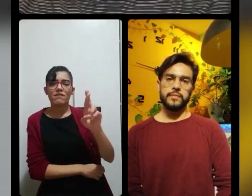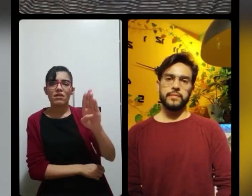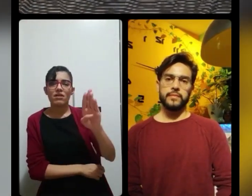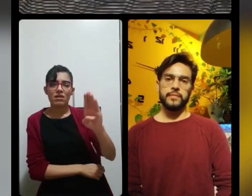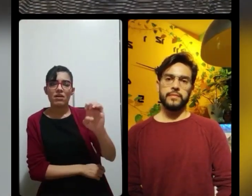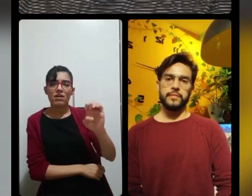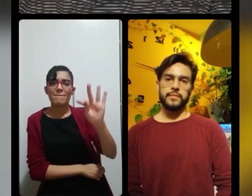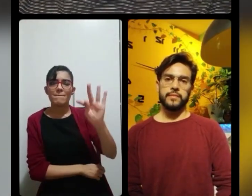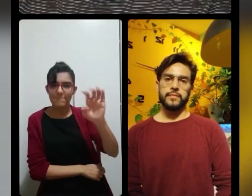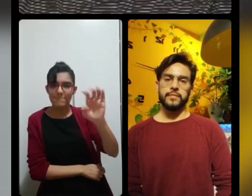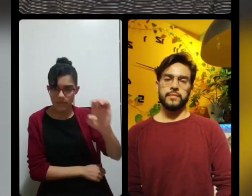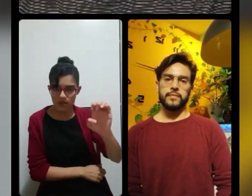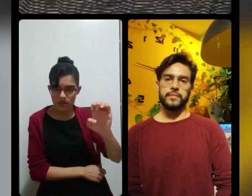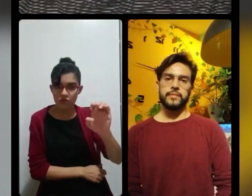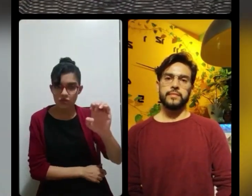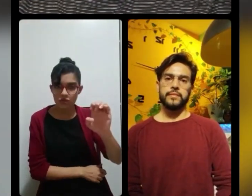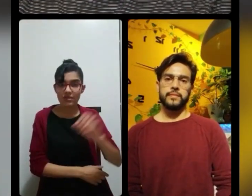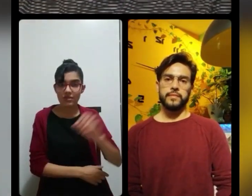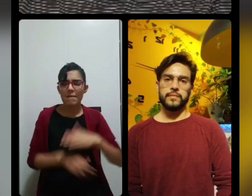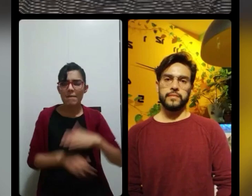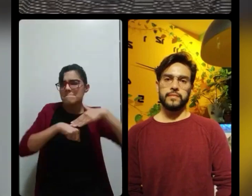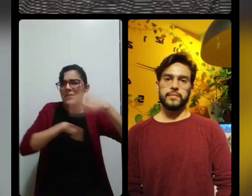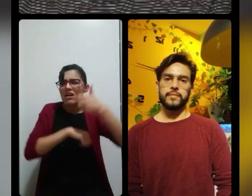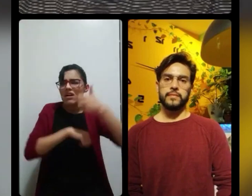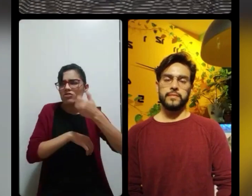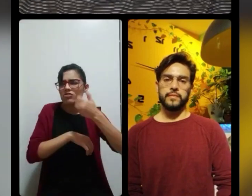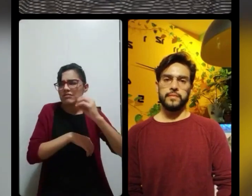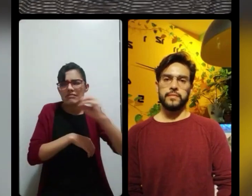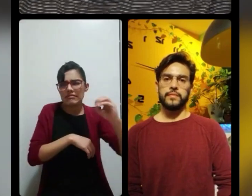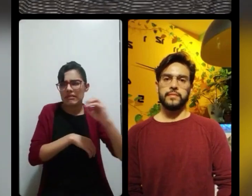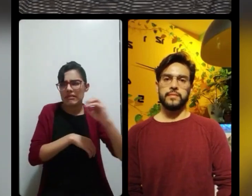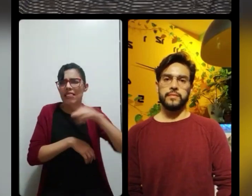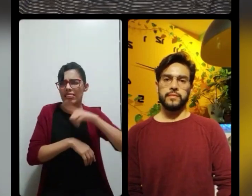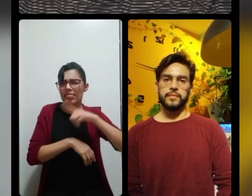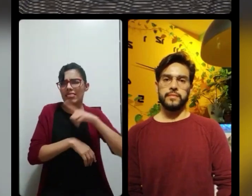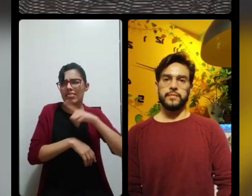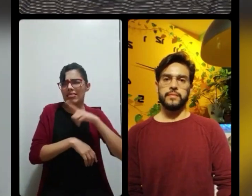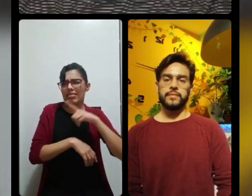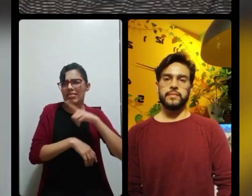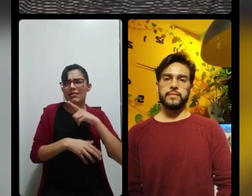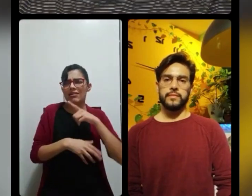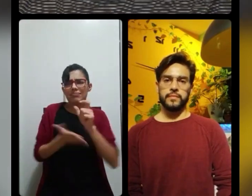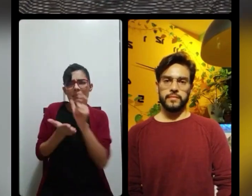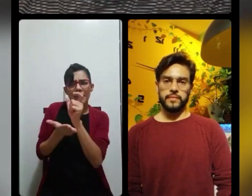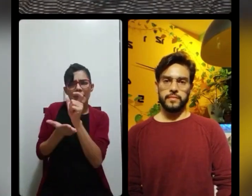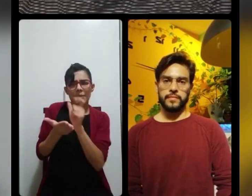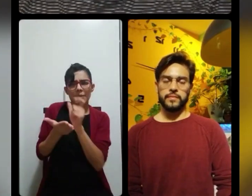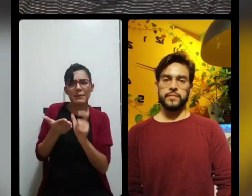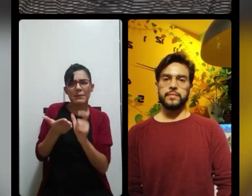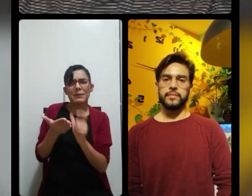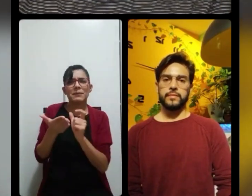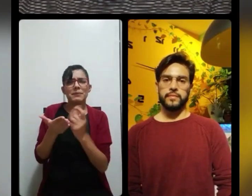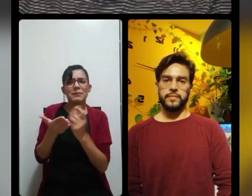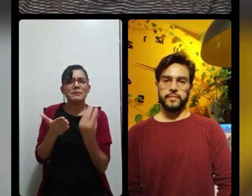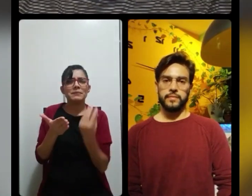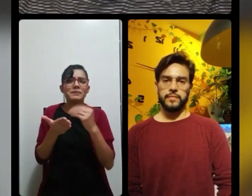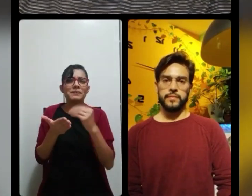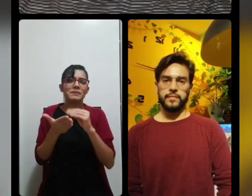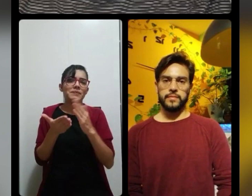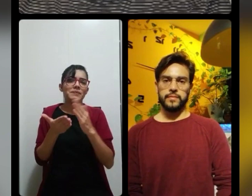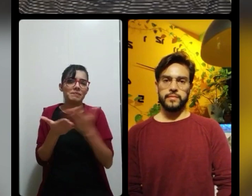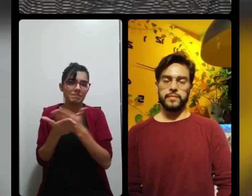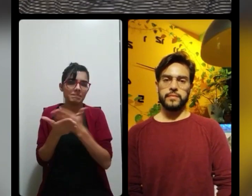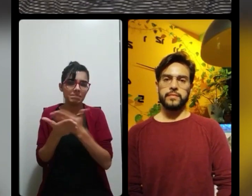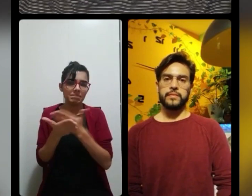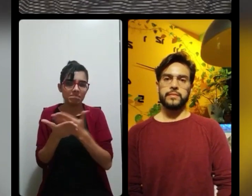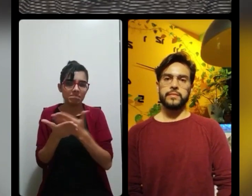visão pioneira de Cascudo. É um livro editado pela Vozes, na época muito adotado nos cursos de comunicação, principalmente na área das cadeiras